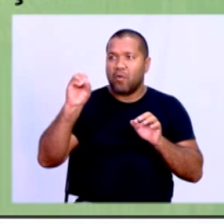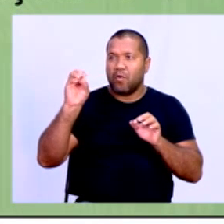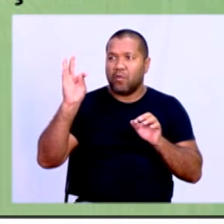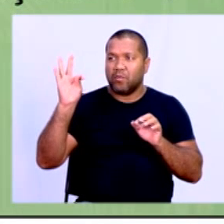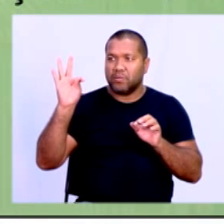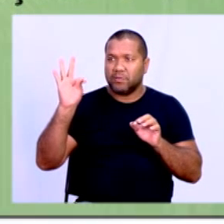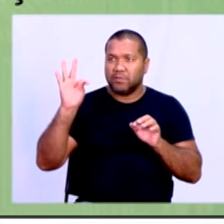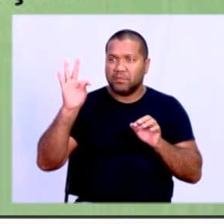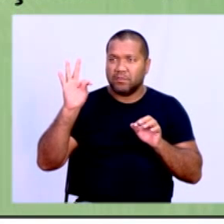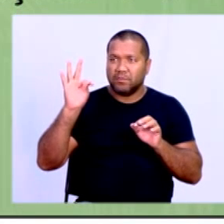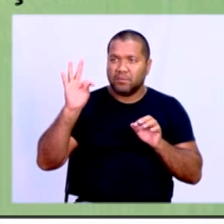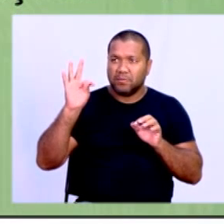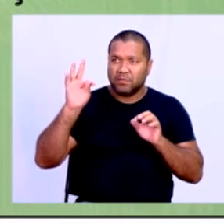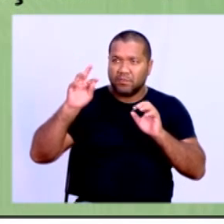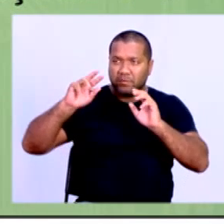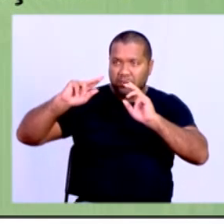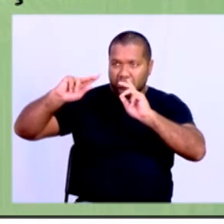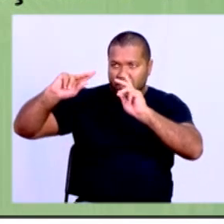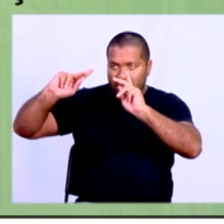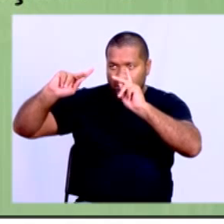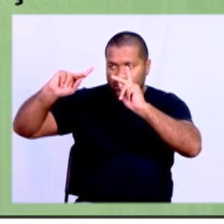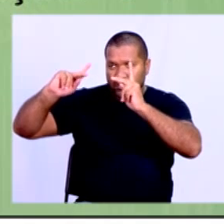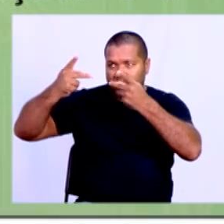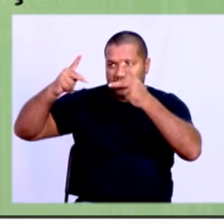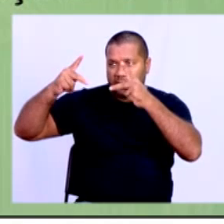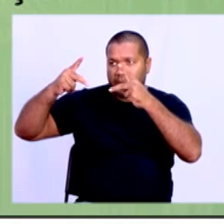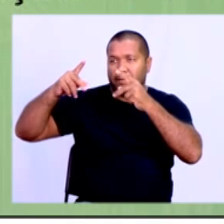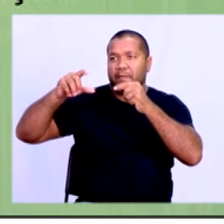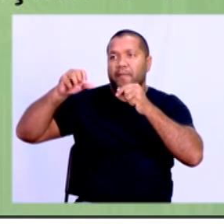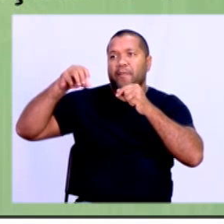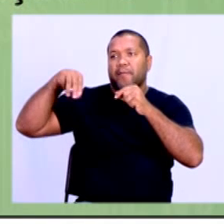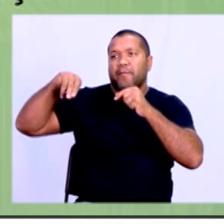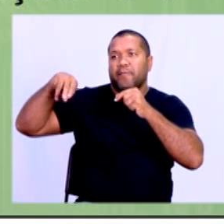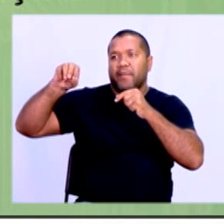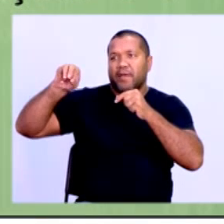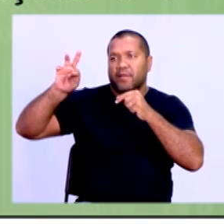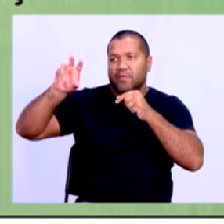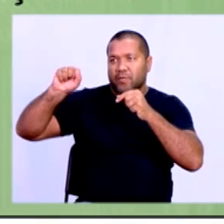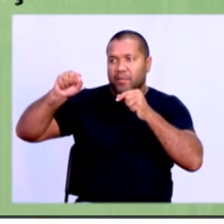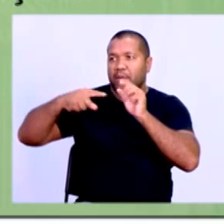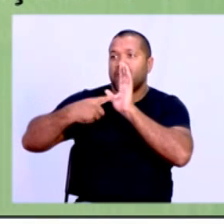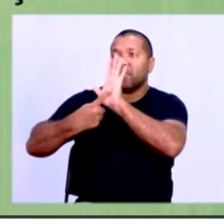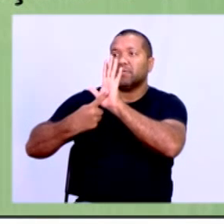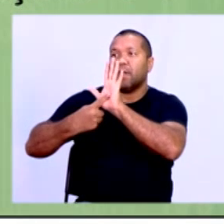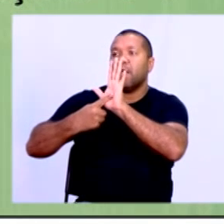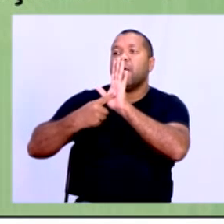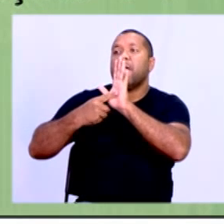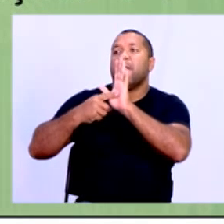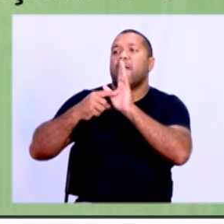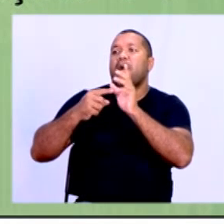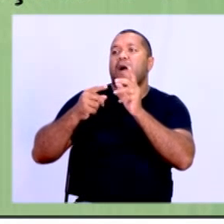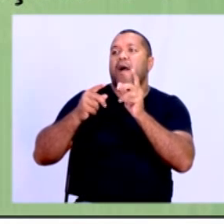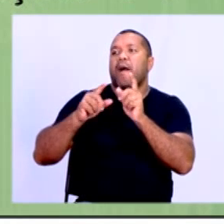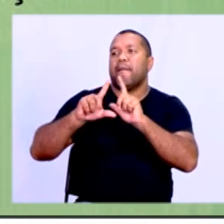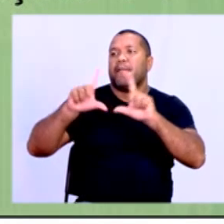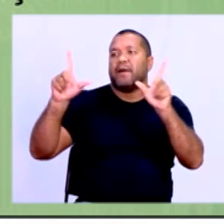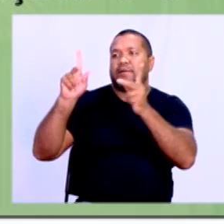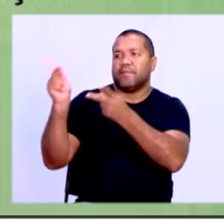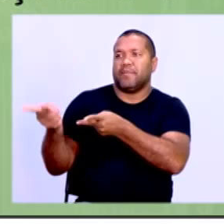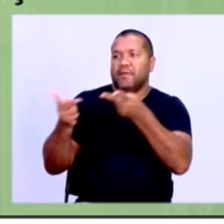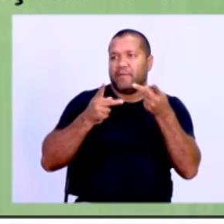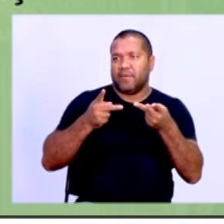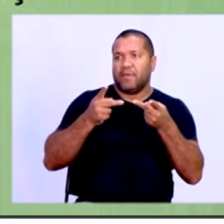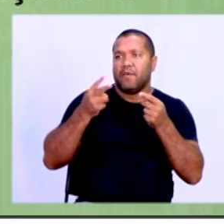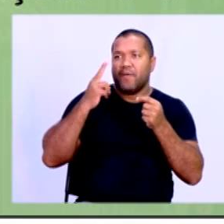método get, e aí eu mostro aqui uma função para ele mostrar a página welcome. E nota que ele vai precisar de uma view